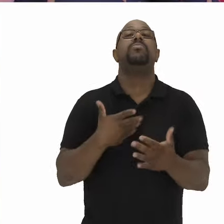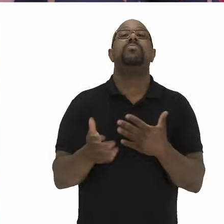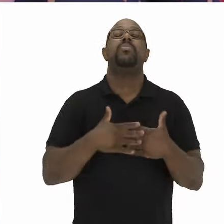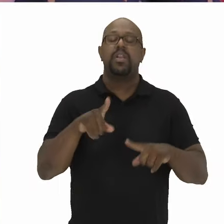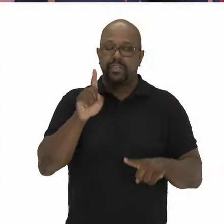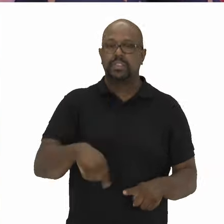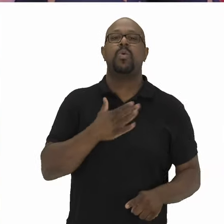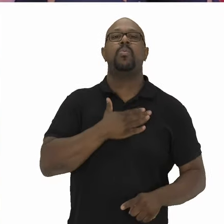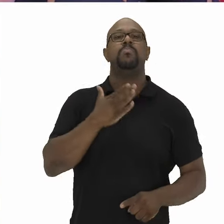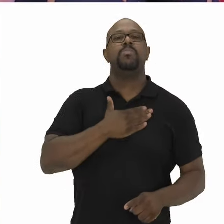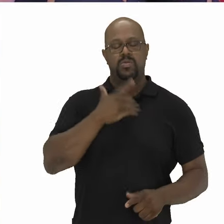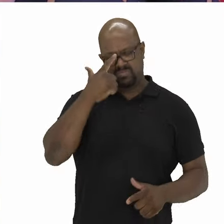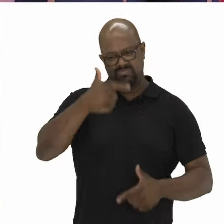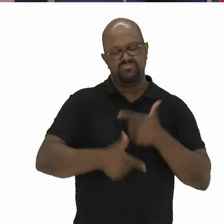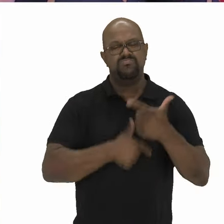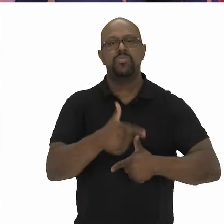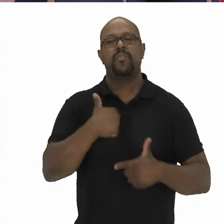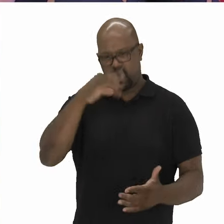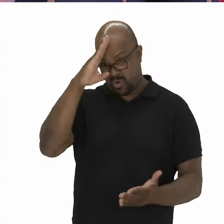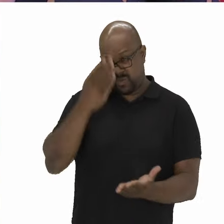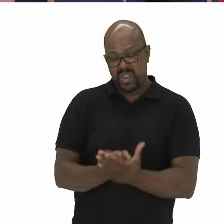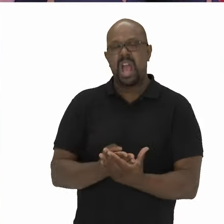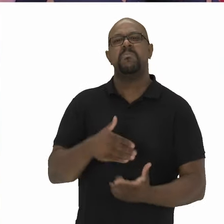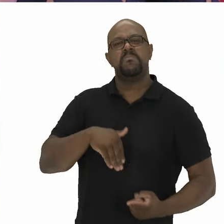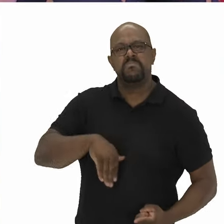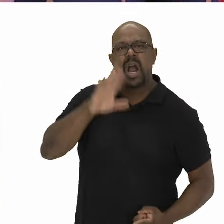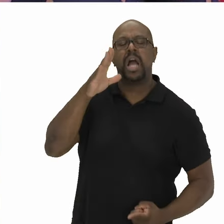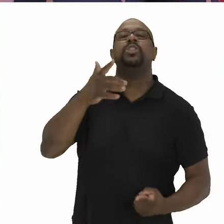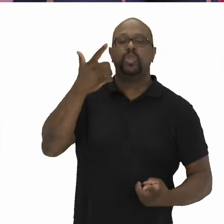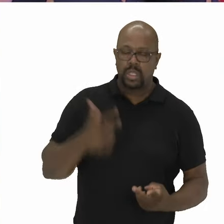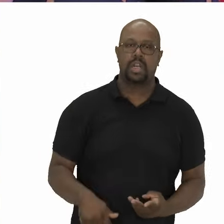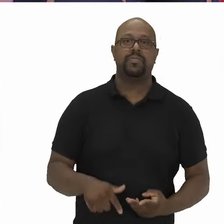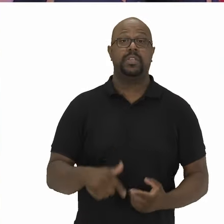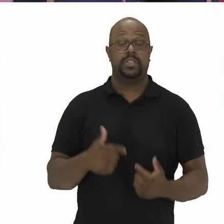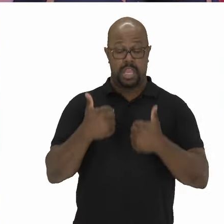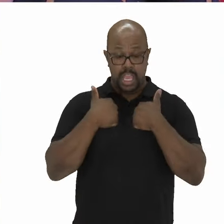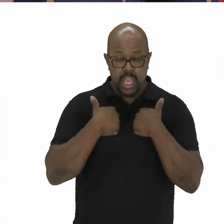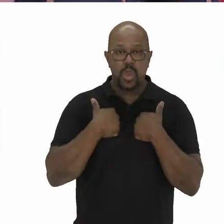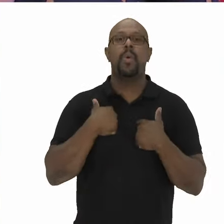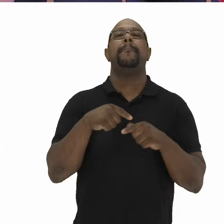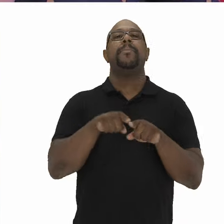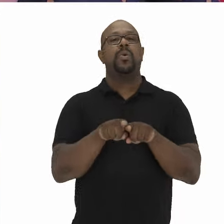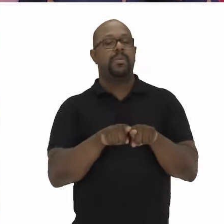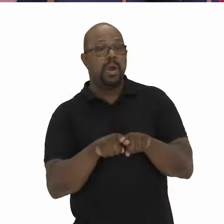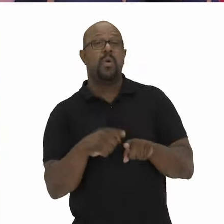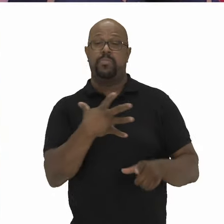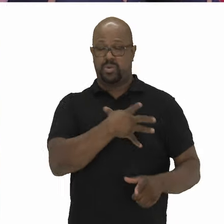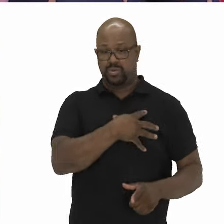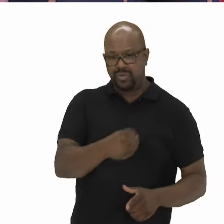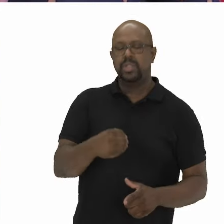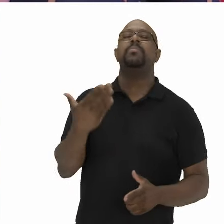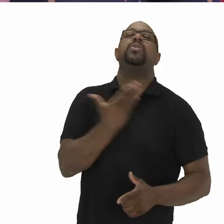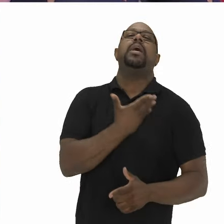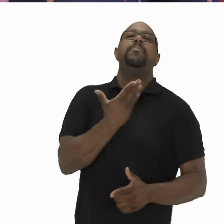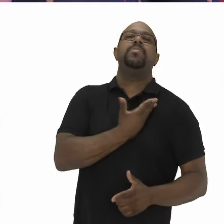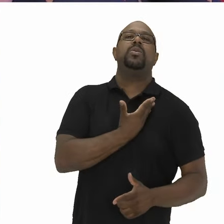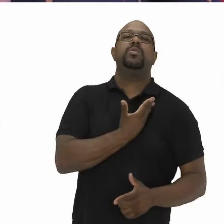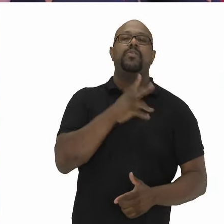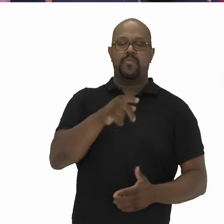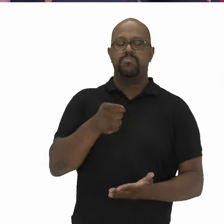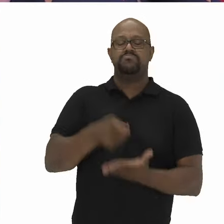direi não importa será esse meu carnaval Vou confiar mais e outra vez eu meu irmão meus filhos